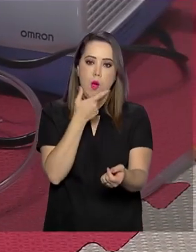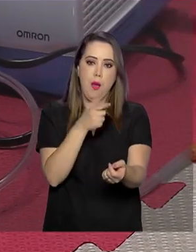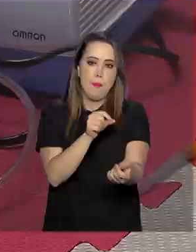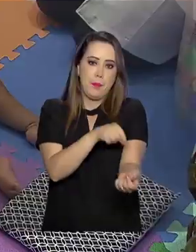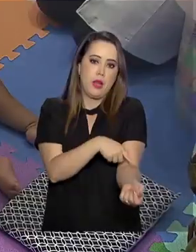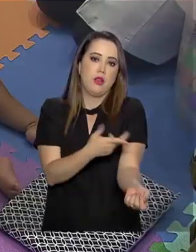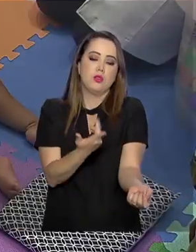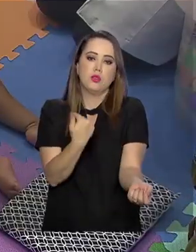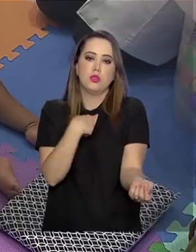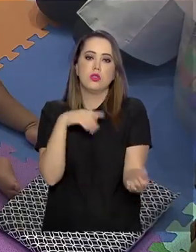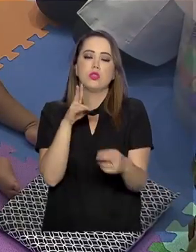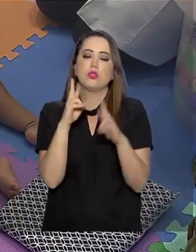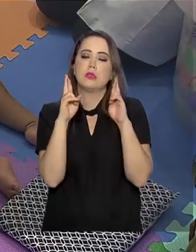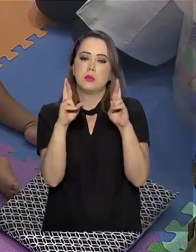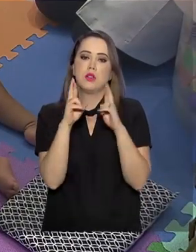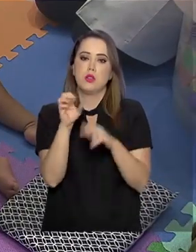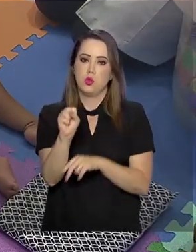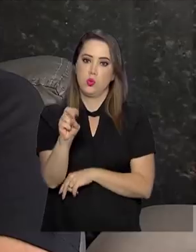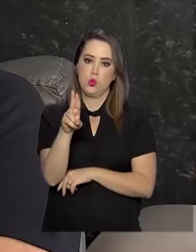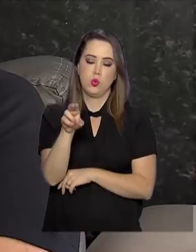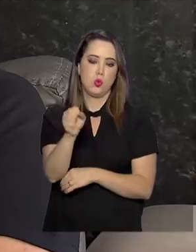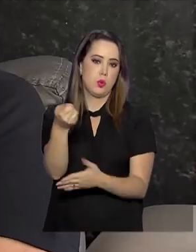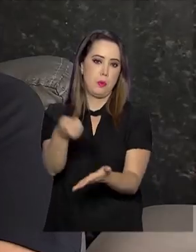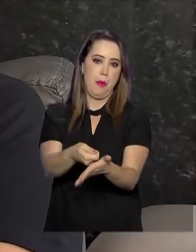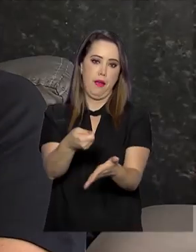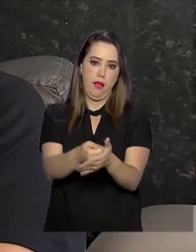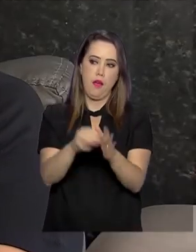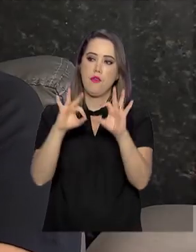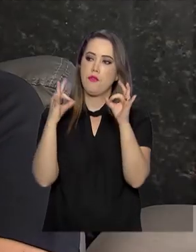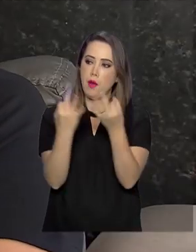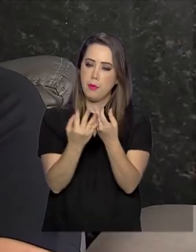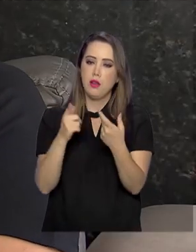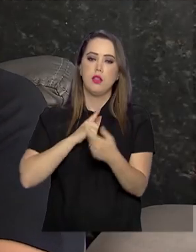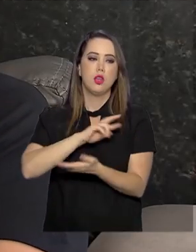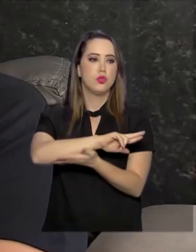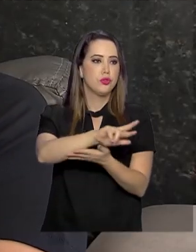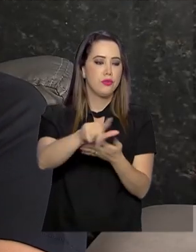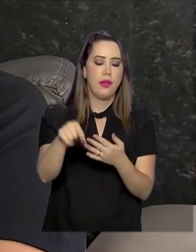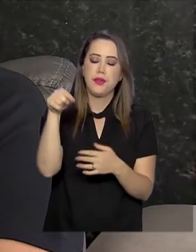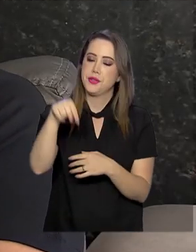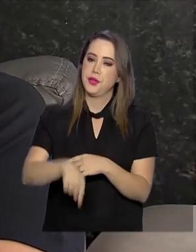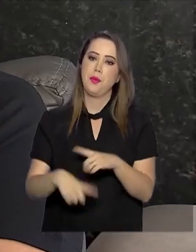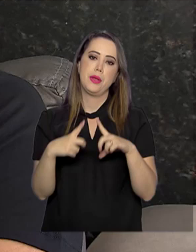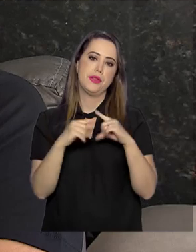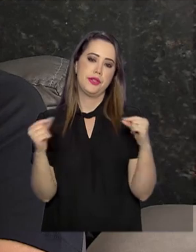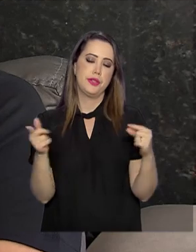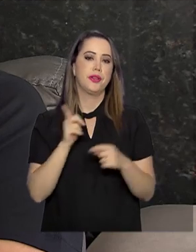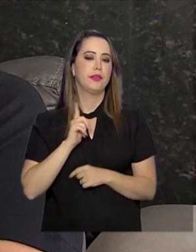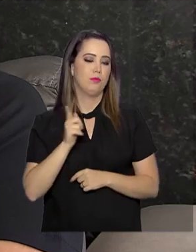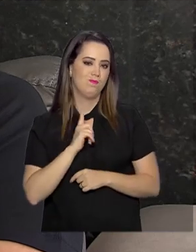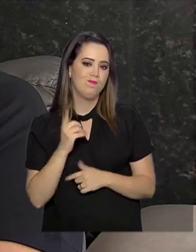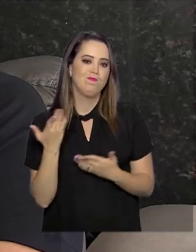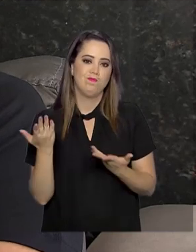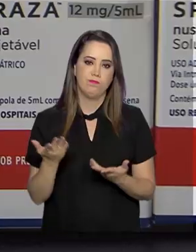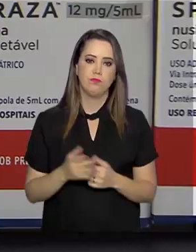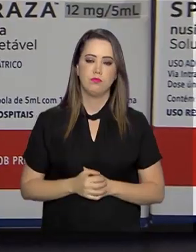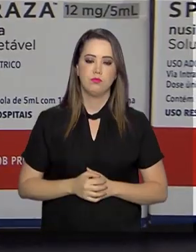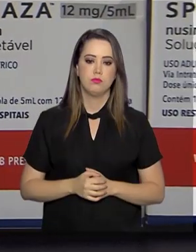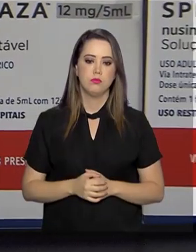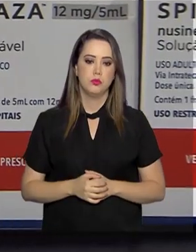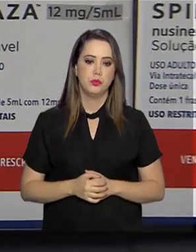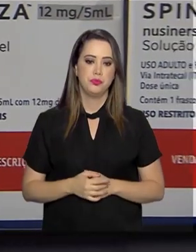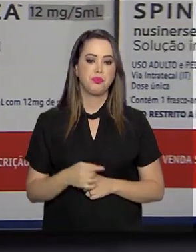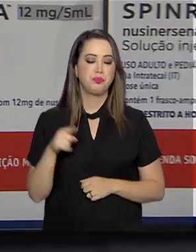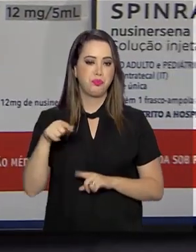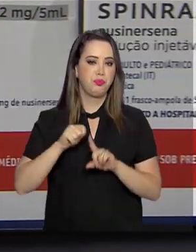curtir a praia famílias né não só da gente como de outros vários outros aqui em brasília que estão aguardando né em